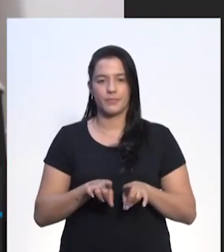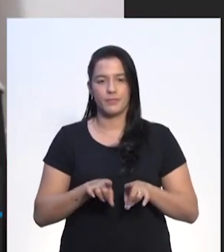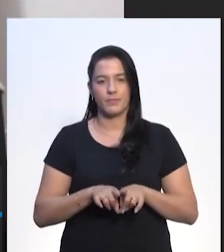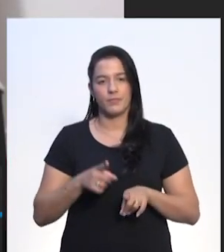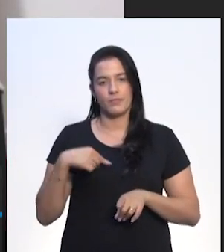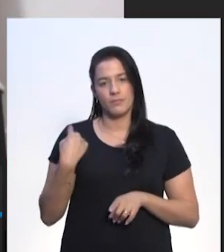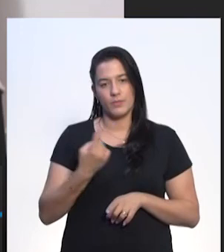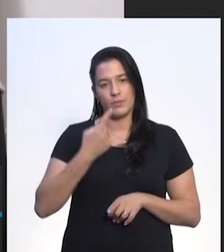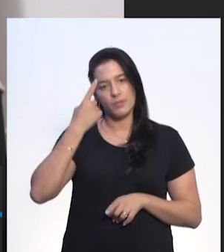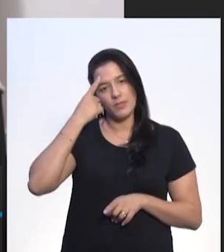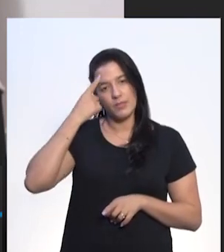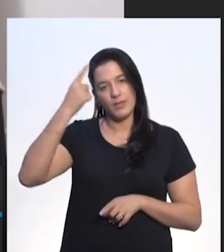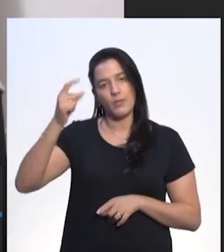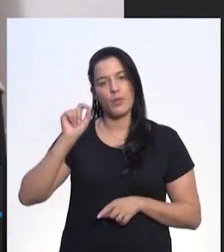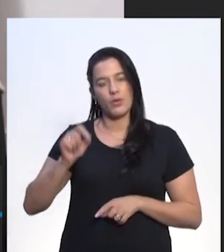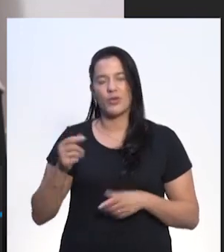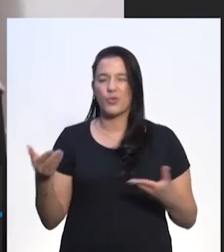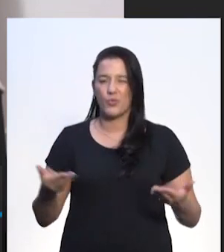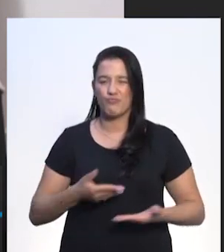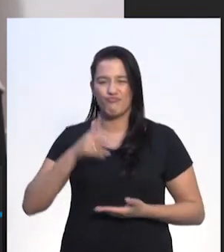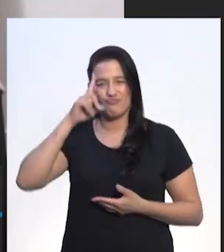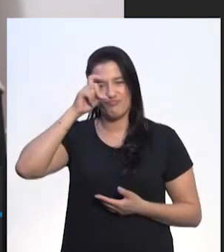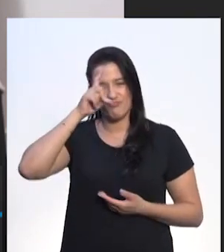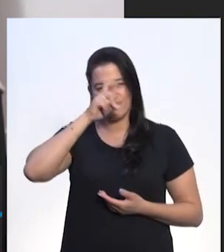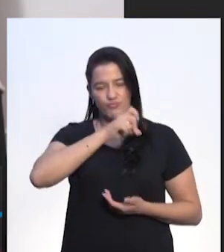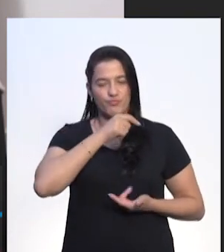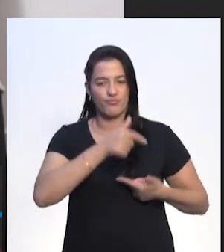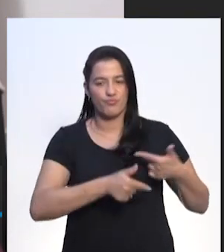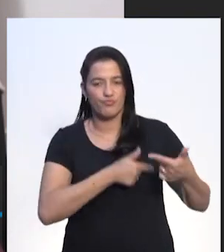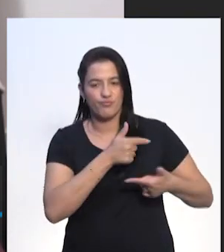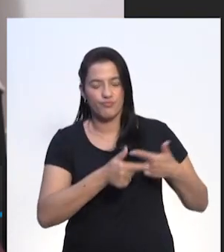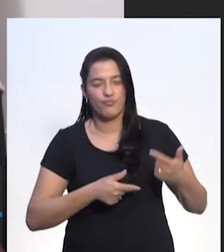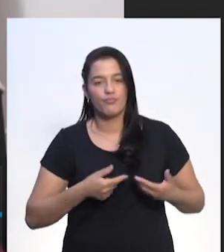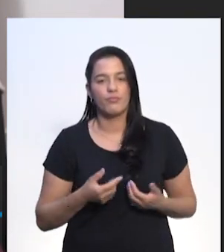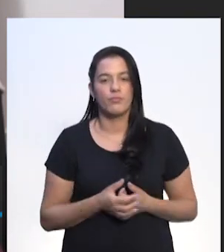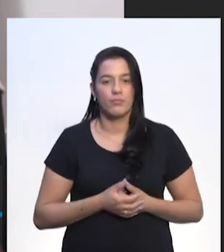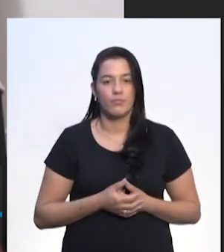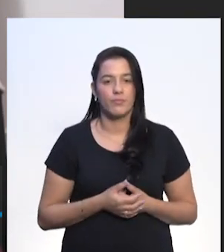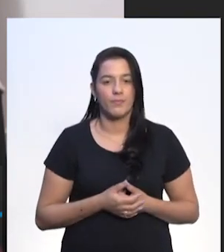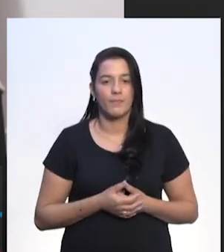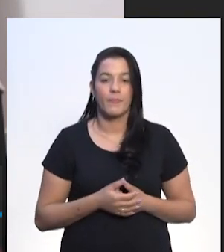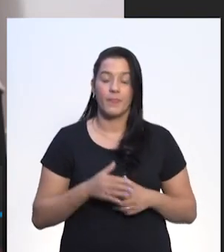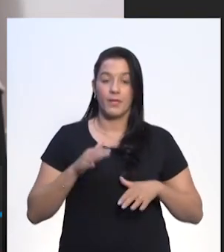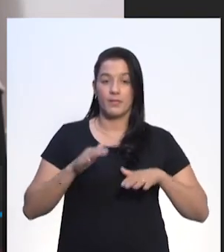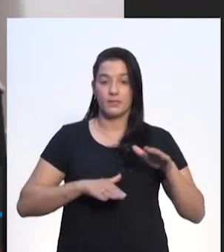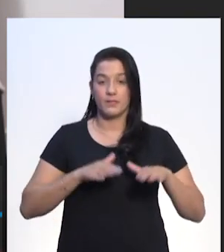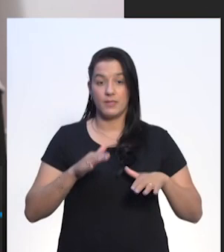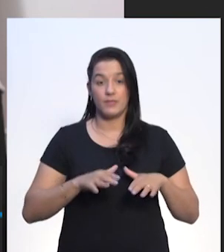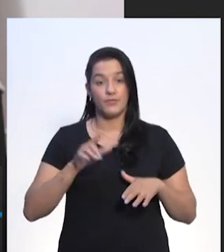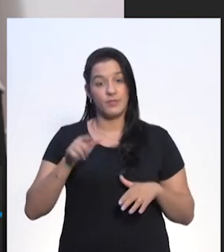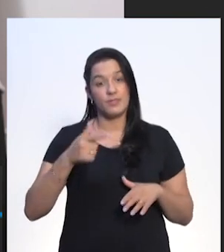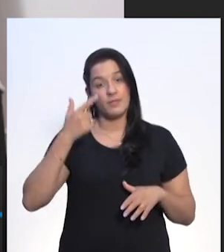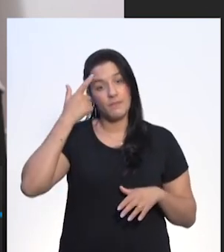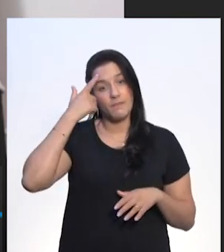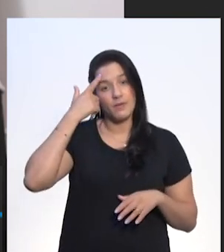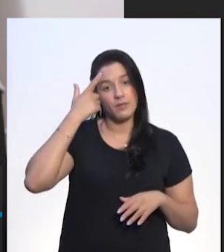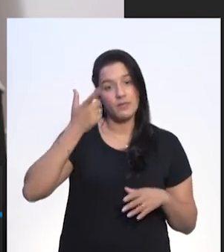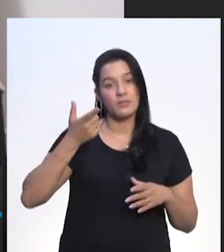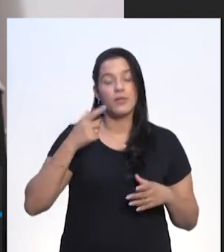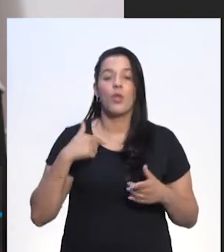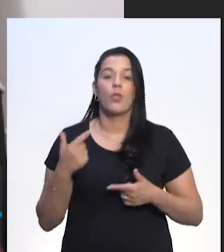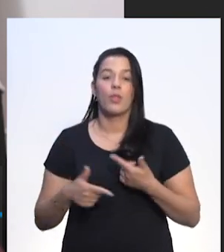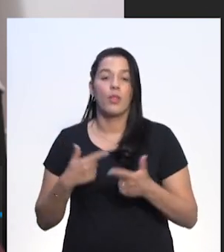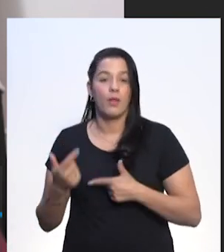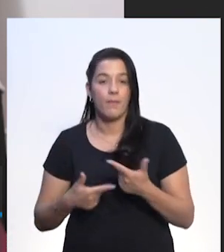da precarização do trabalho, porque justamente às vezes você cria ali empregos